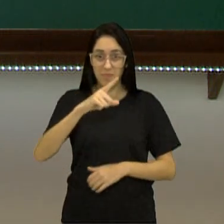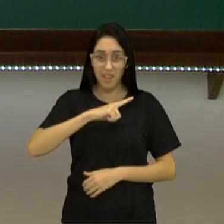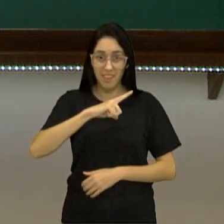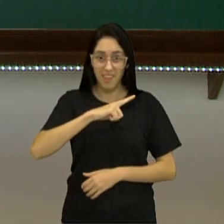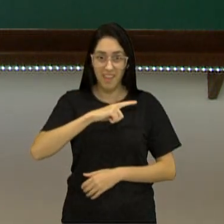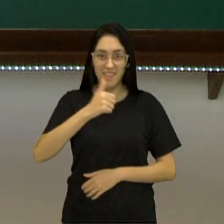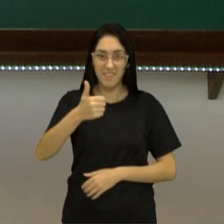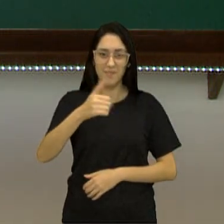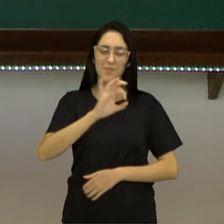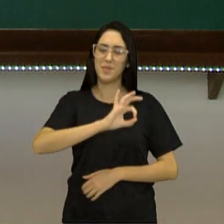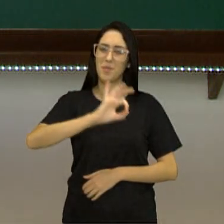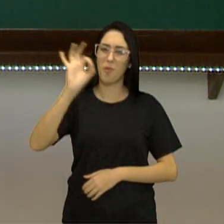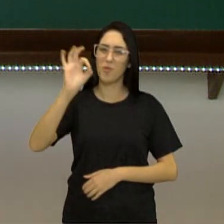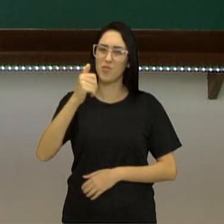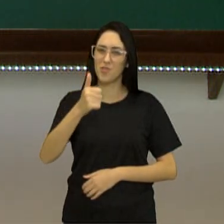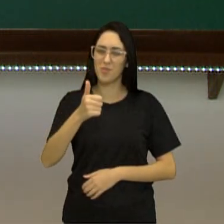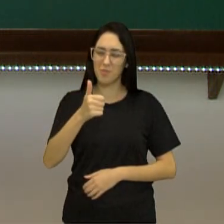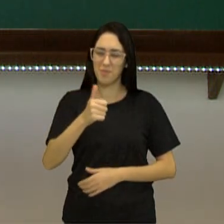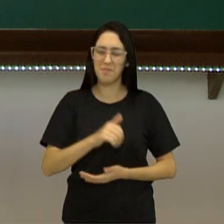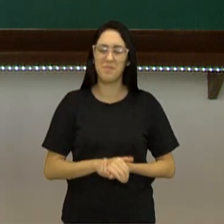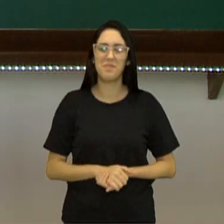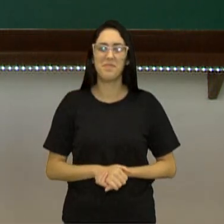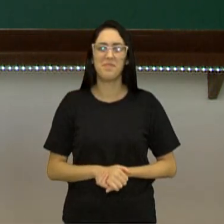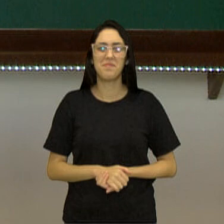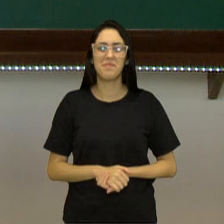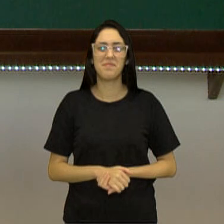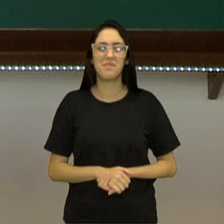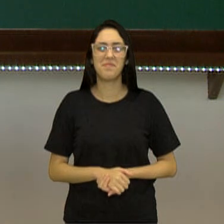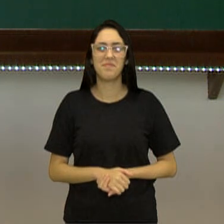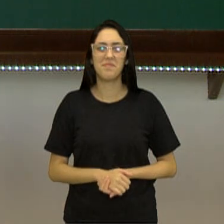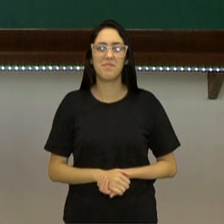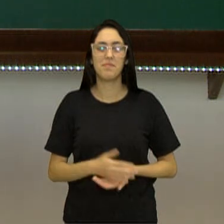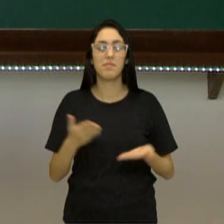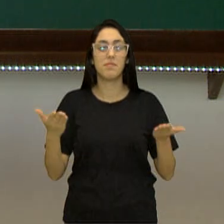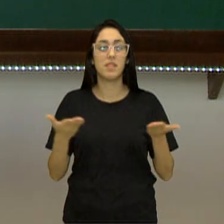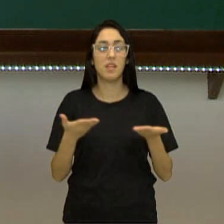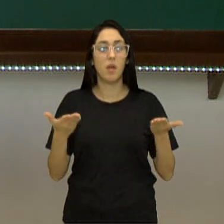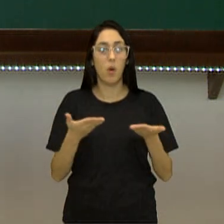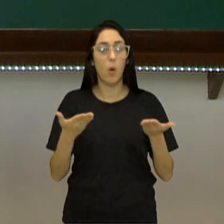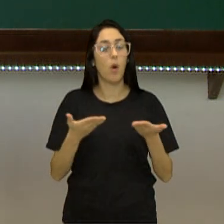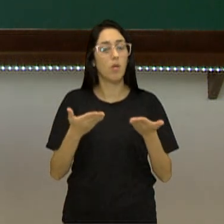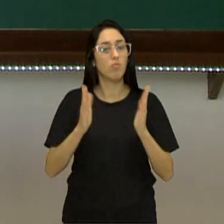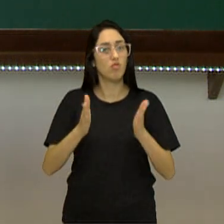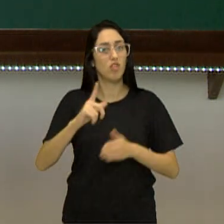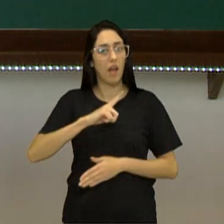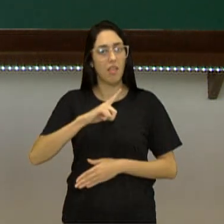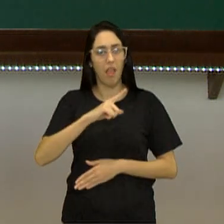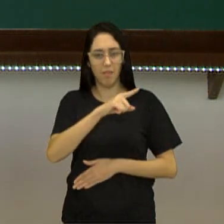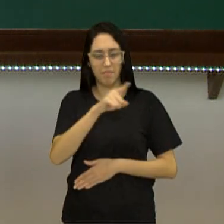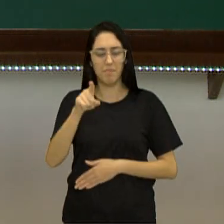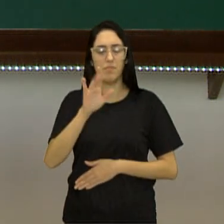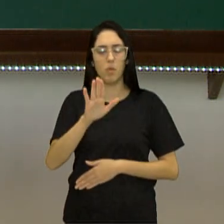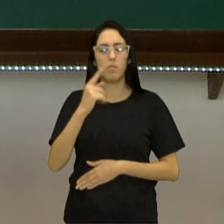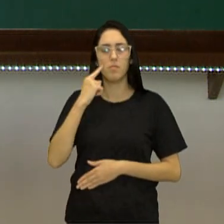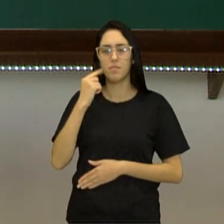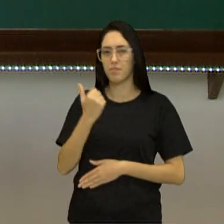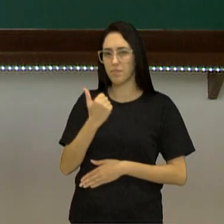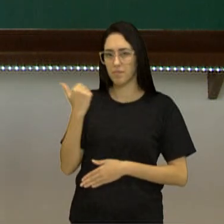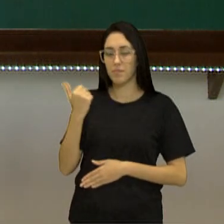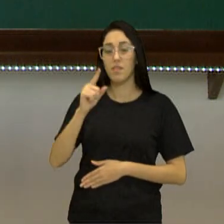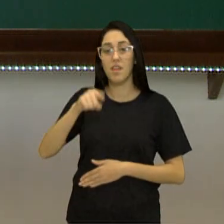você? Ótimo, show! Vamos continuar então, agora que já está tudo encaminhado. Então, o verbete é um gênero textual